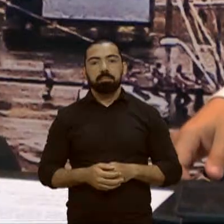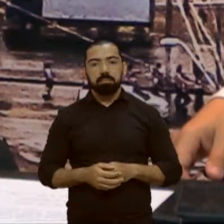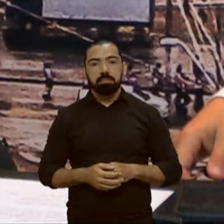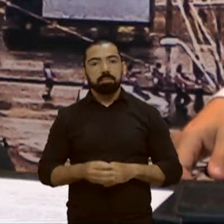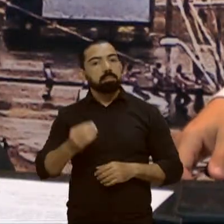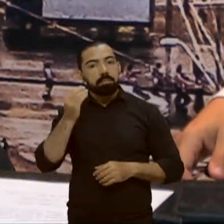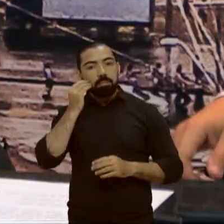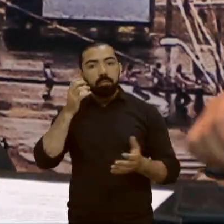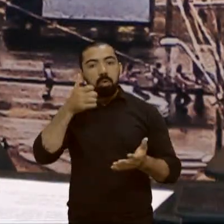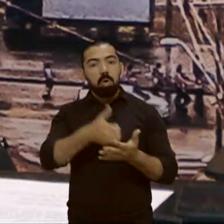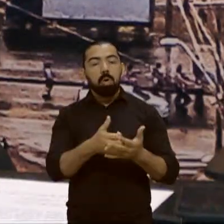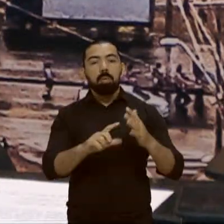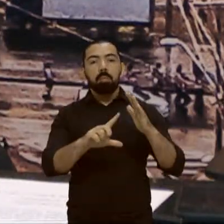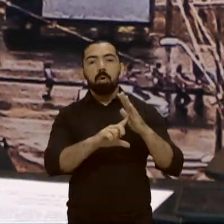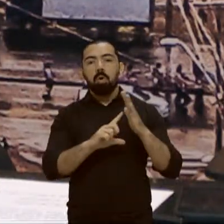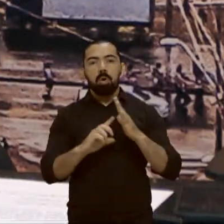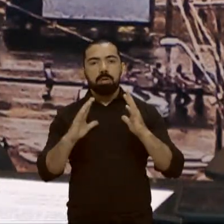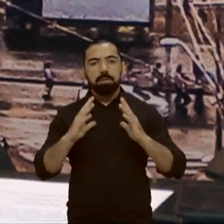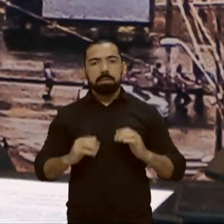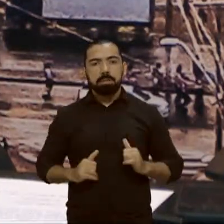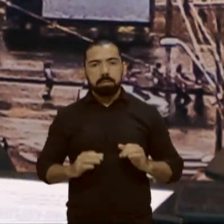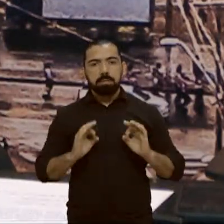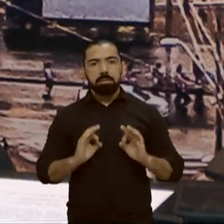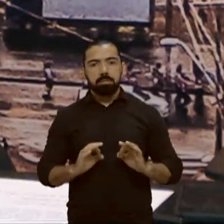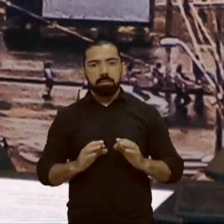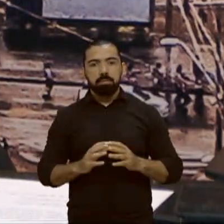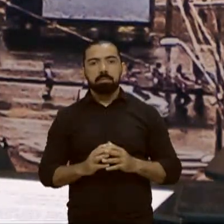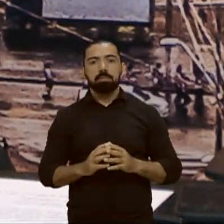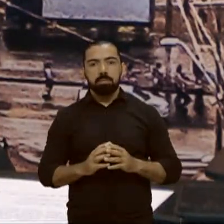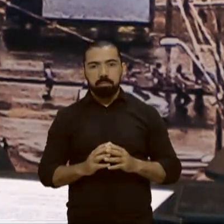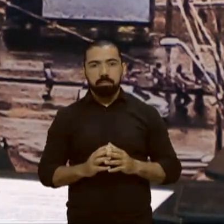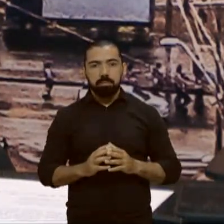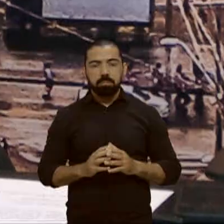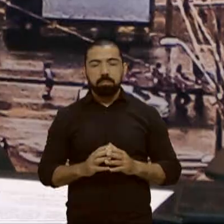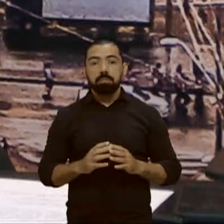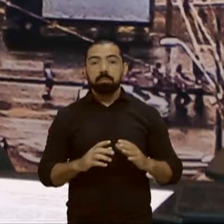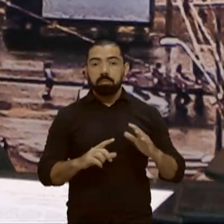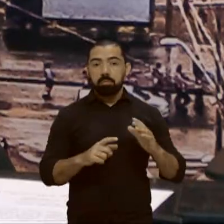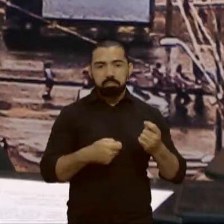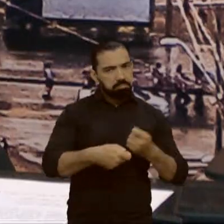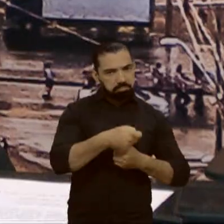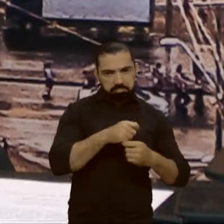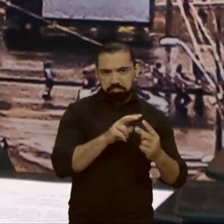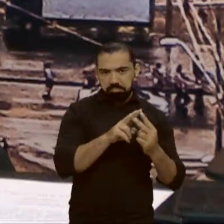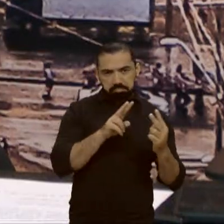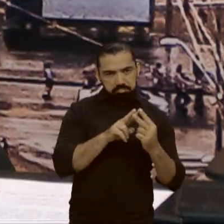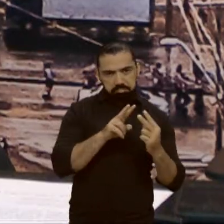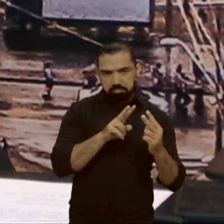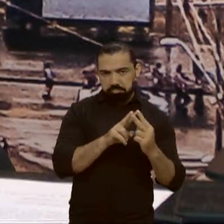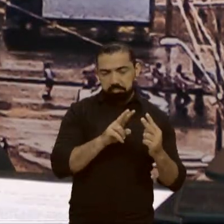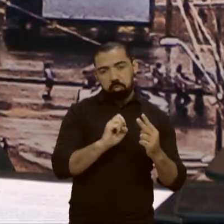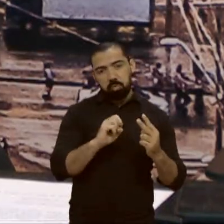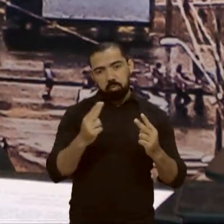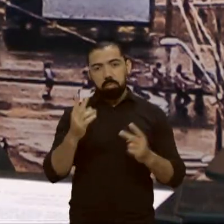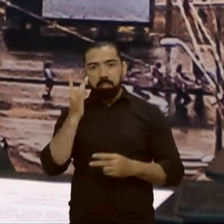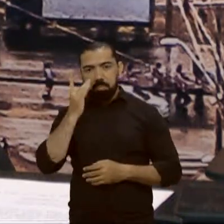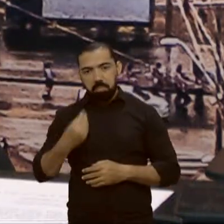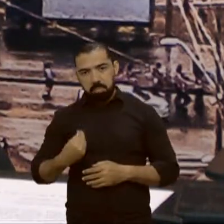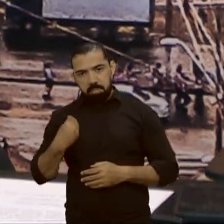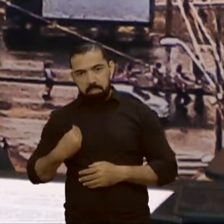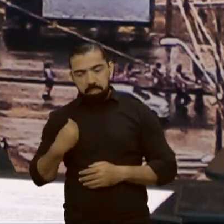comprar em lojas idôneas, né? Tanto no comércio eletrônico como